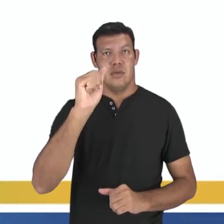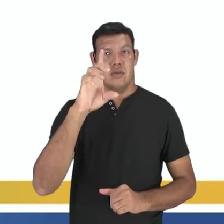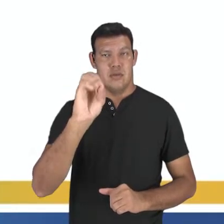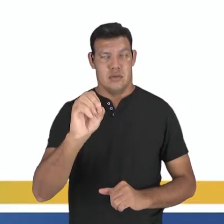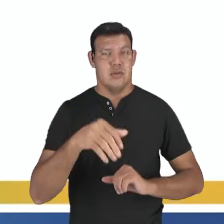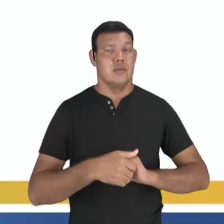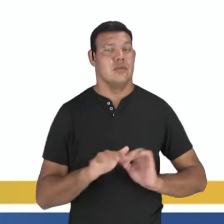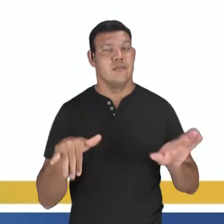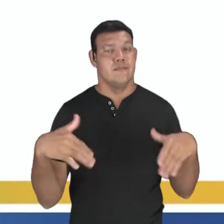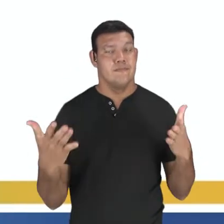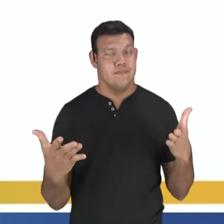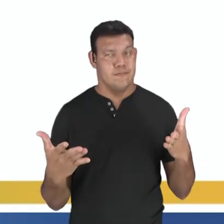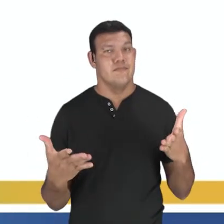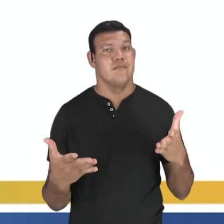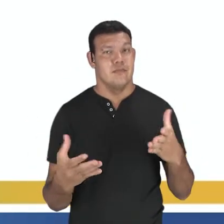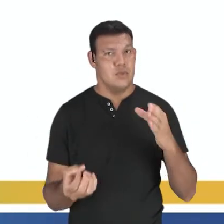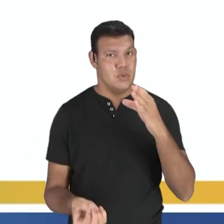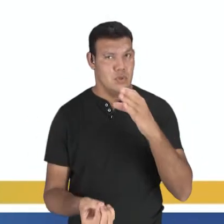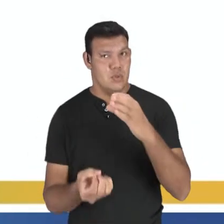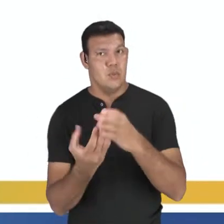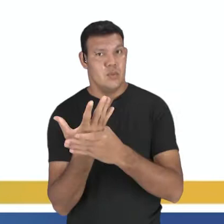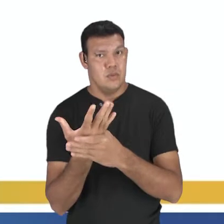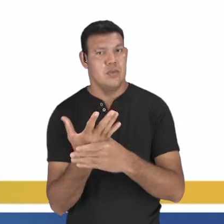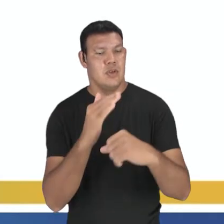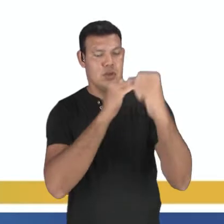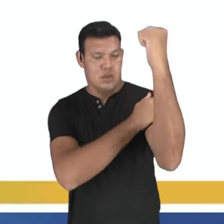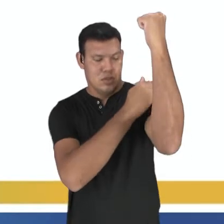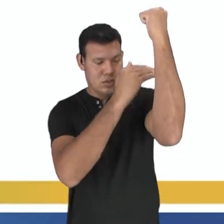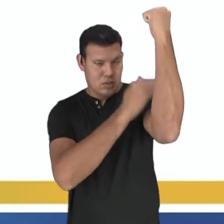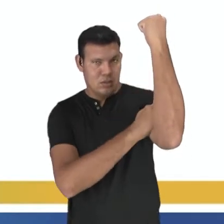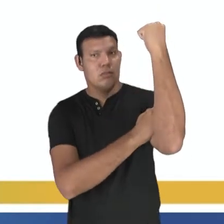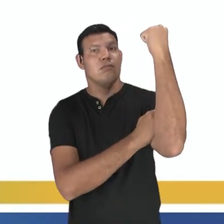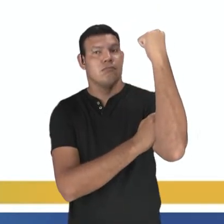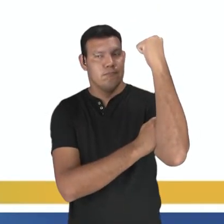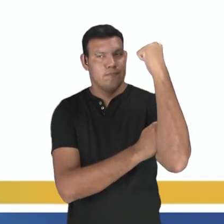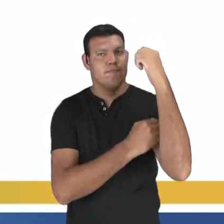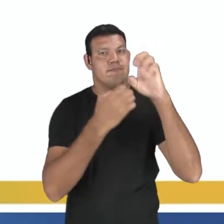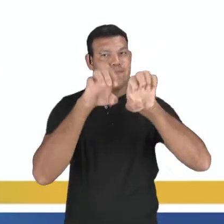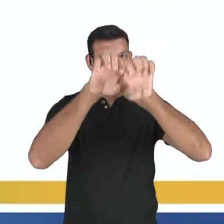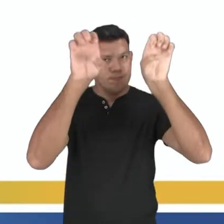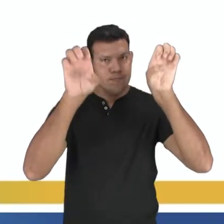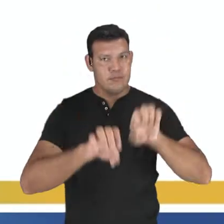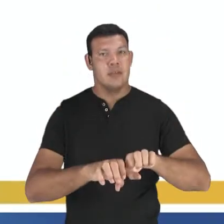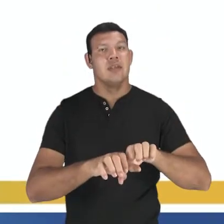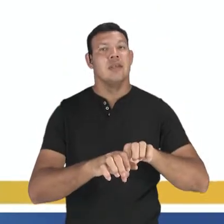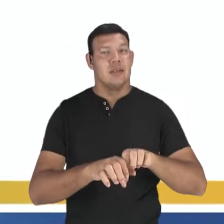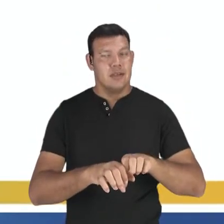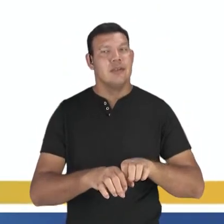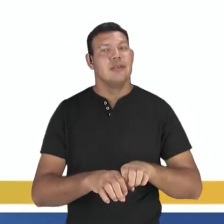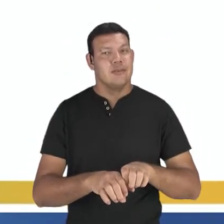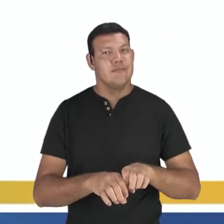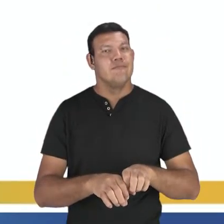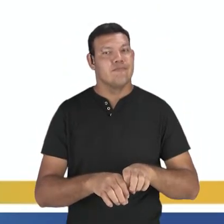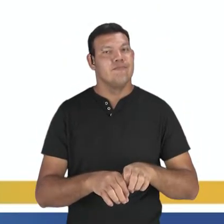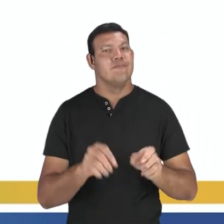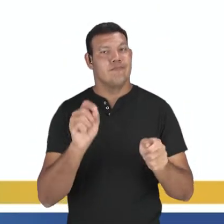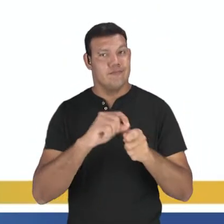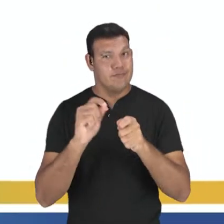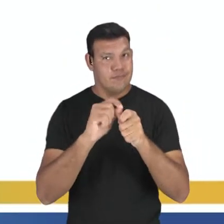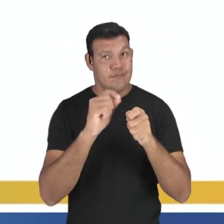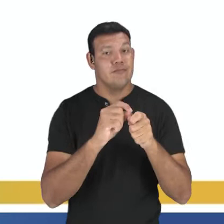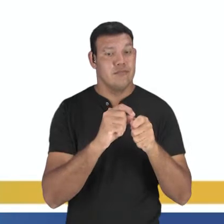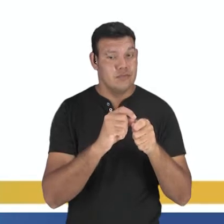o sistema muscular ele vai ser formado aí por músculos, que são estruturas que são constituídas justamente pelos